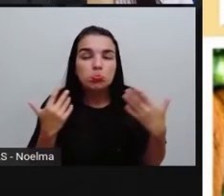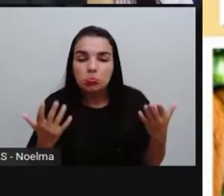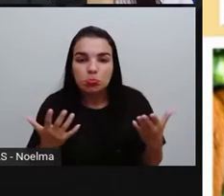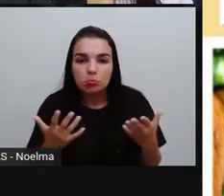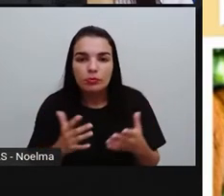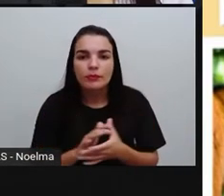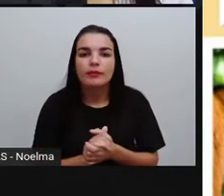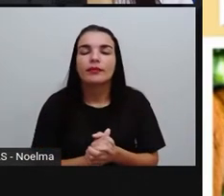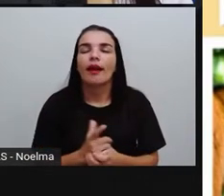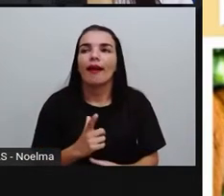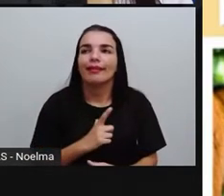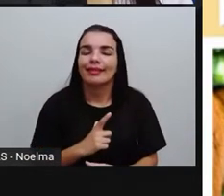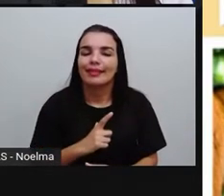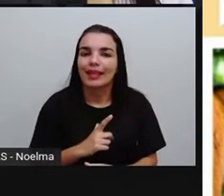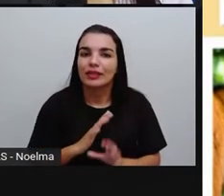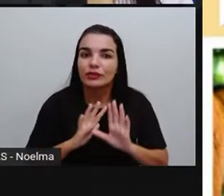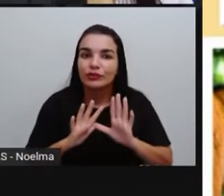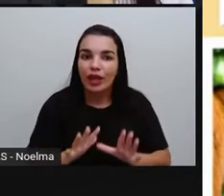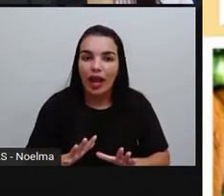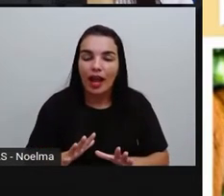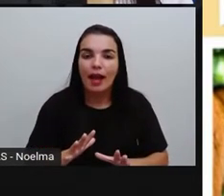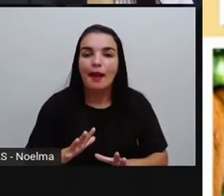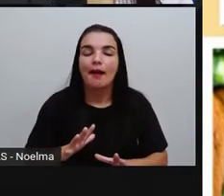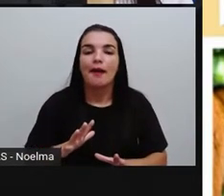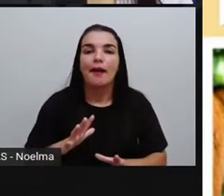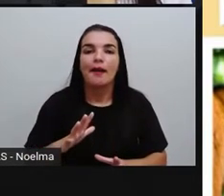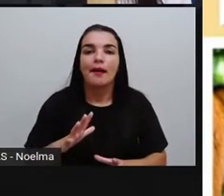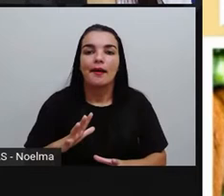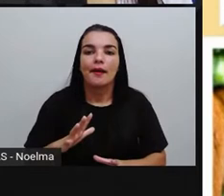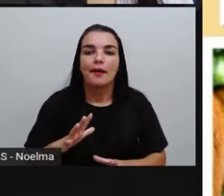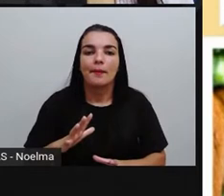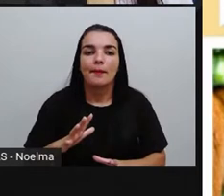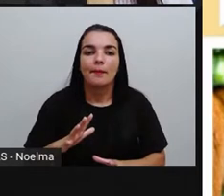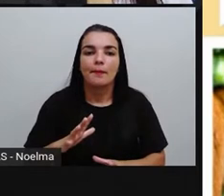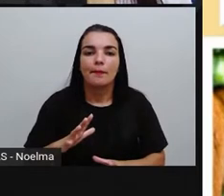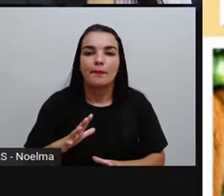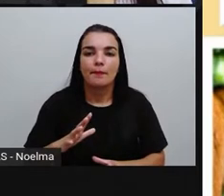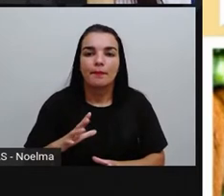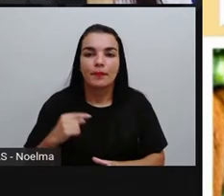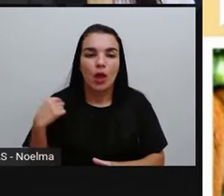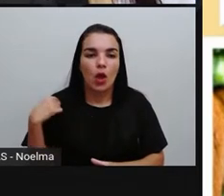ela está presente aqui em